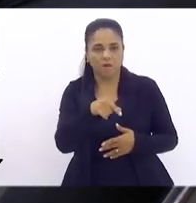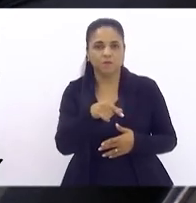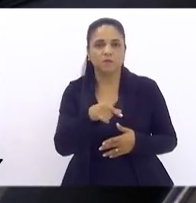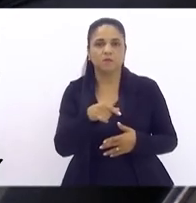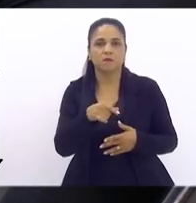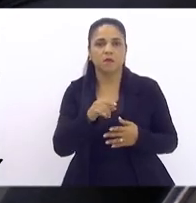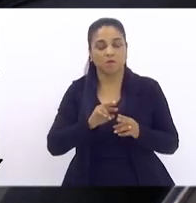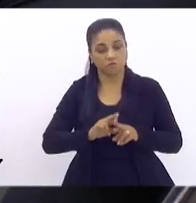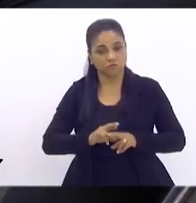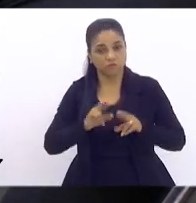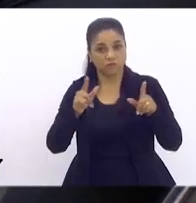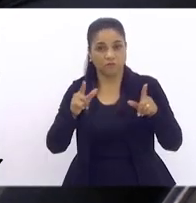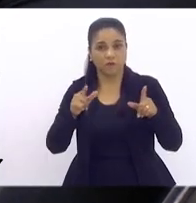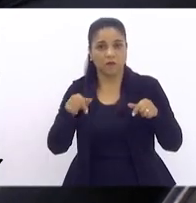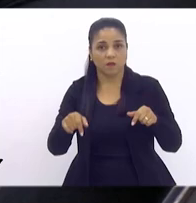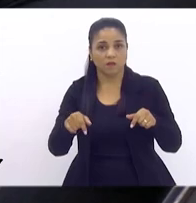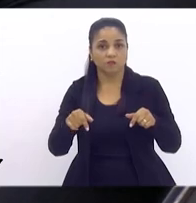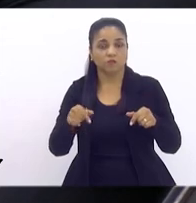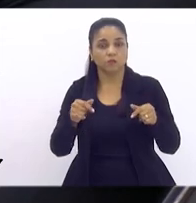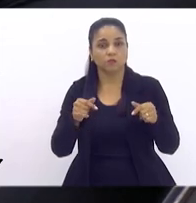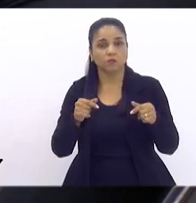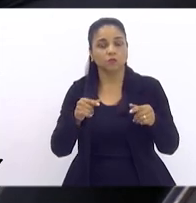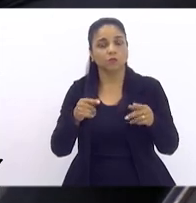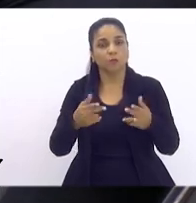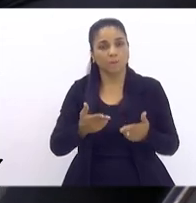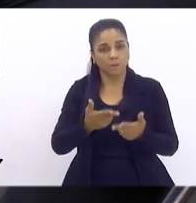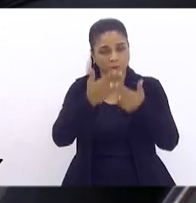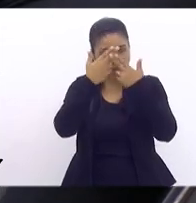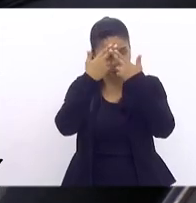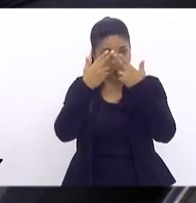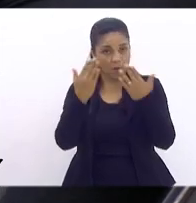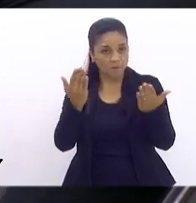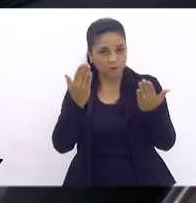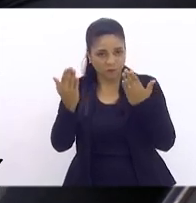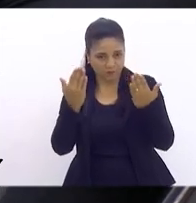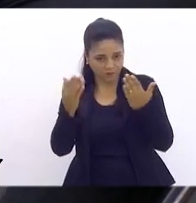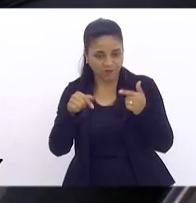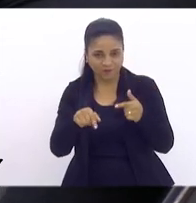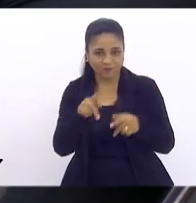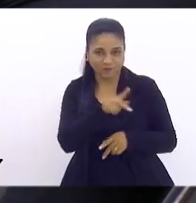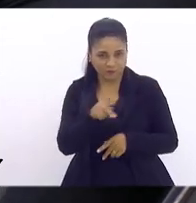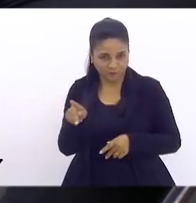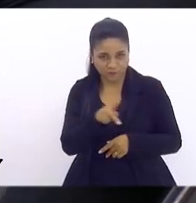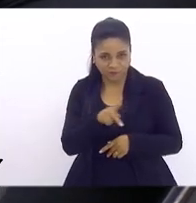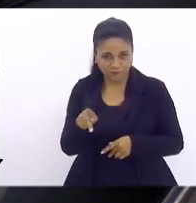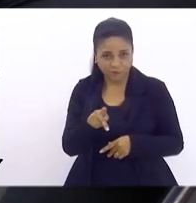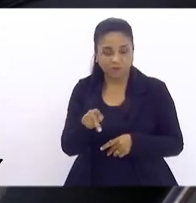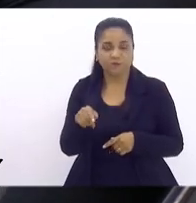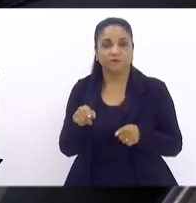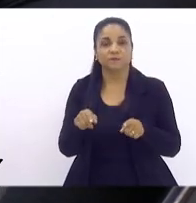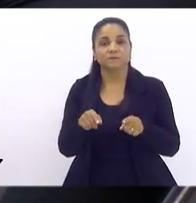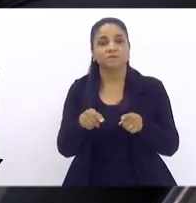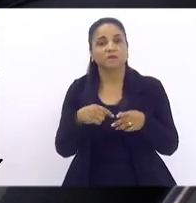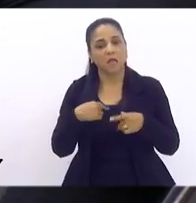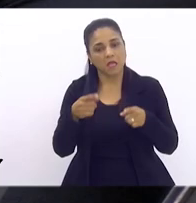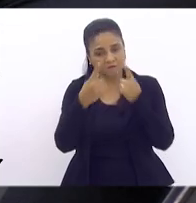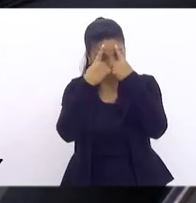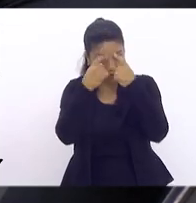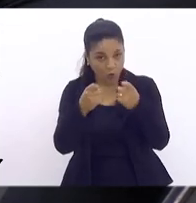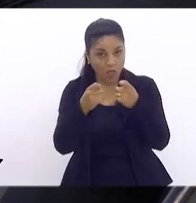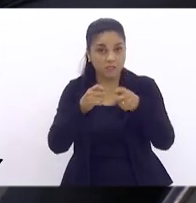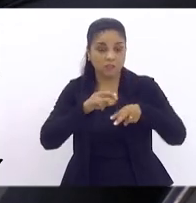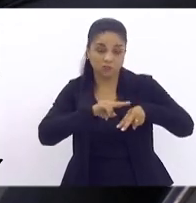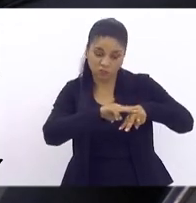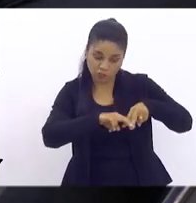desproporcional ao Abalo psíquico que causou nessa então aqui a gente tem especificamente uma violência de